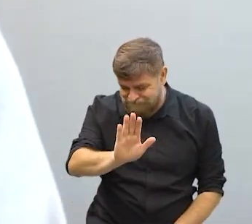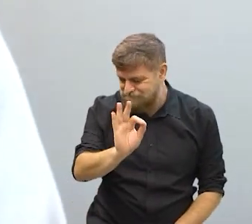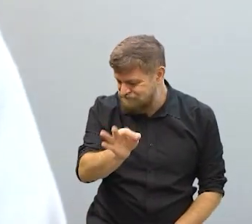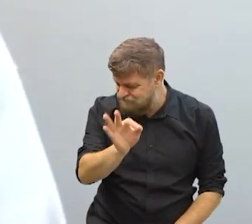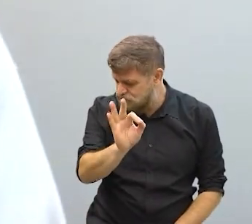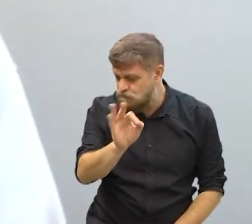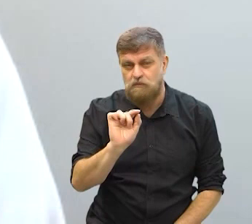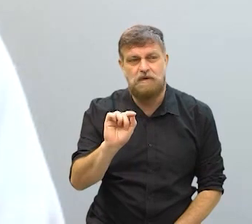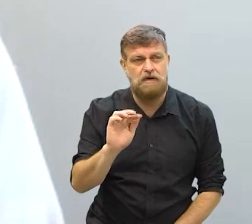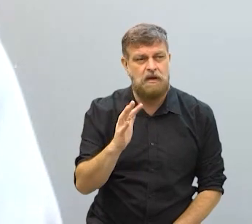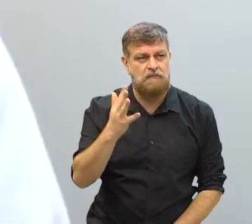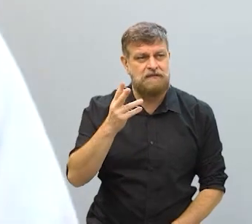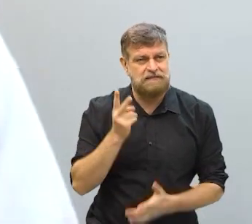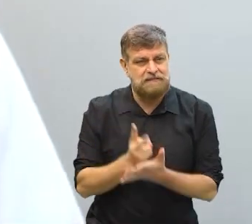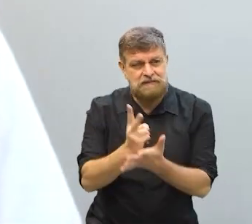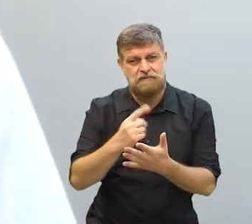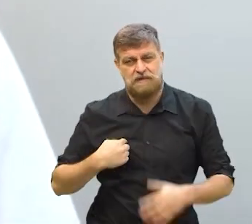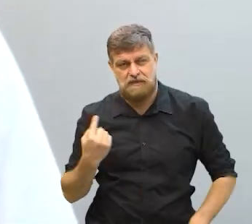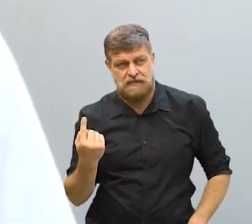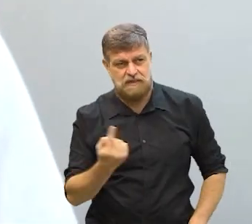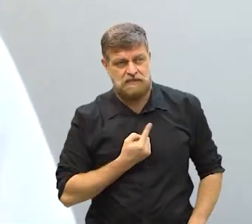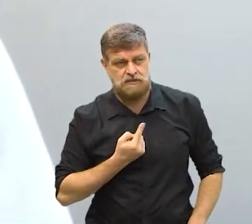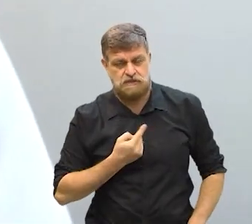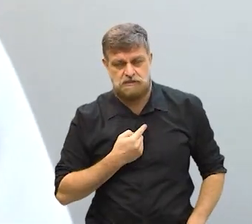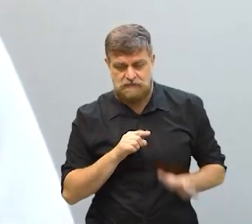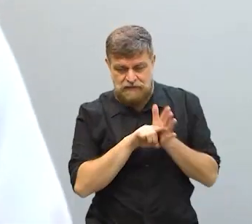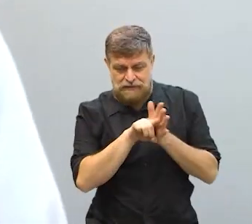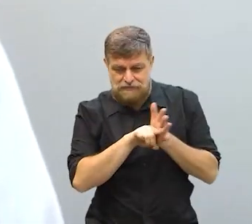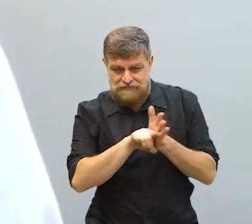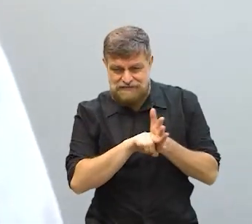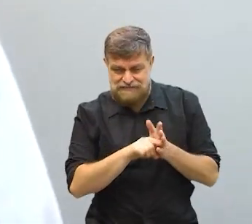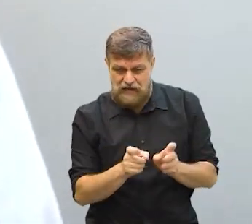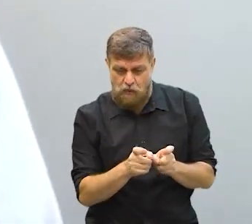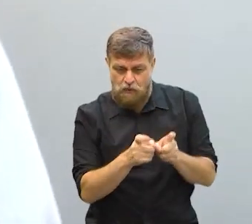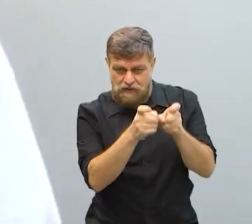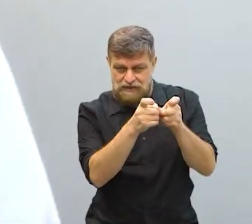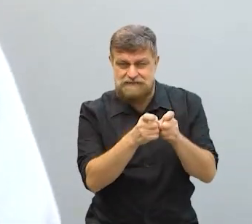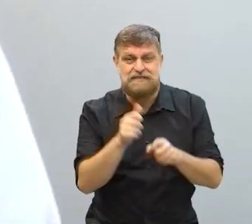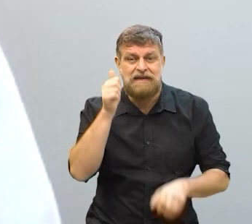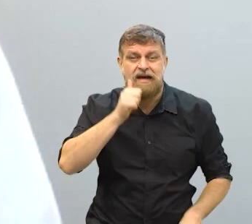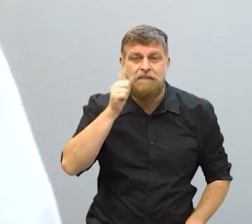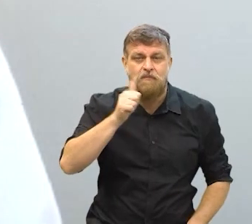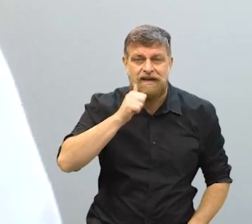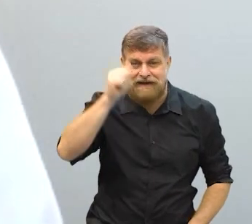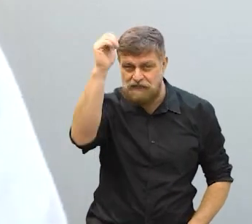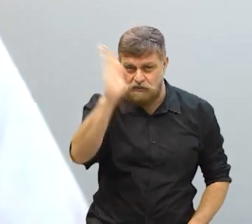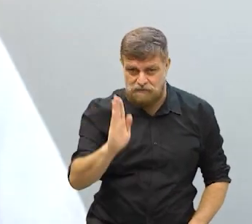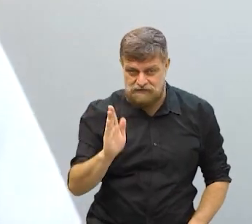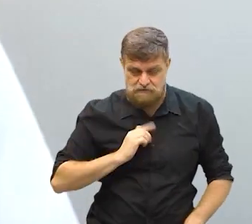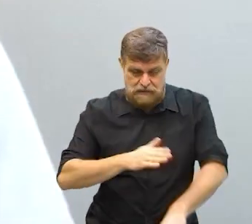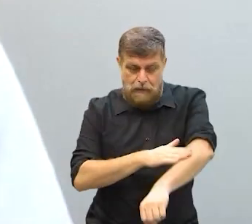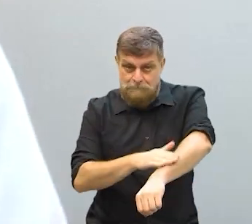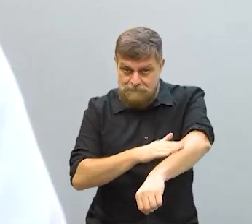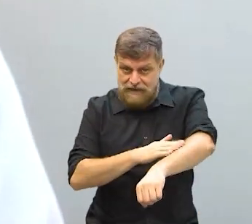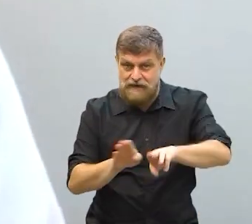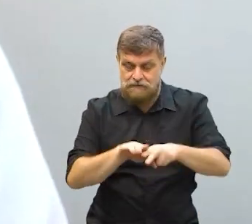Então, exato. O que acontece é que toda vez que nós vamos colocar como frequência, o câncer que nós mais observamos nas mulheres no Brasil, à exceção